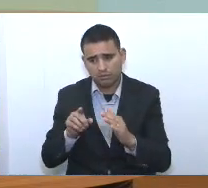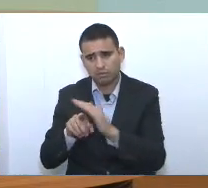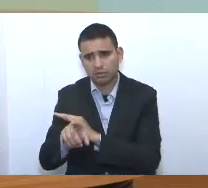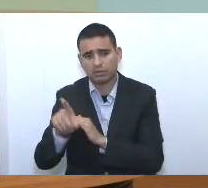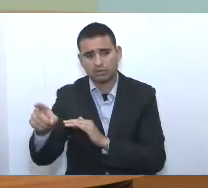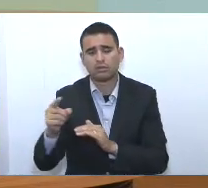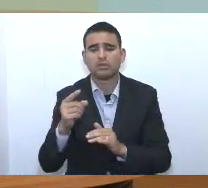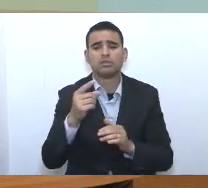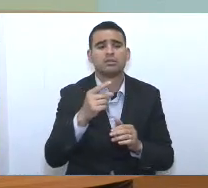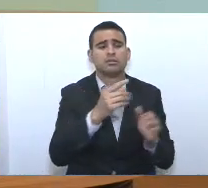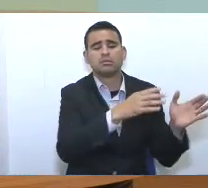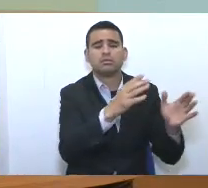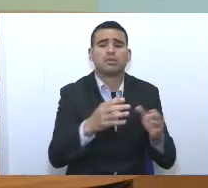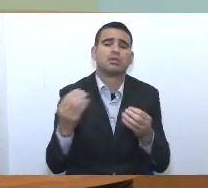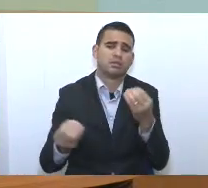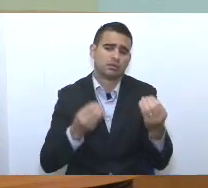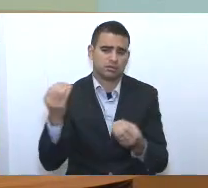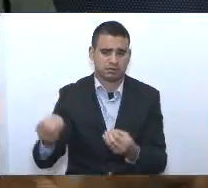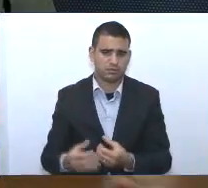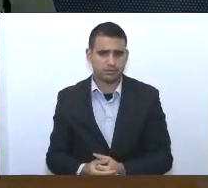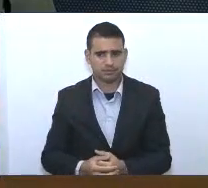nesse sentido. Eu agradeço.